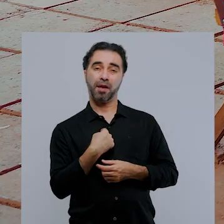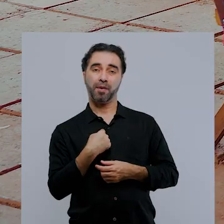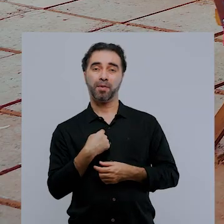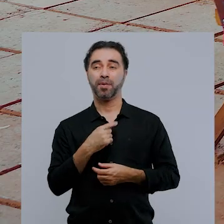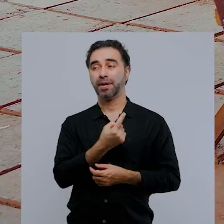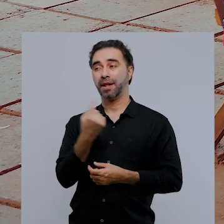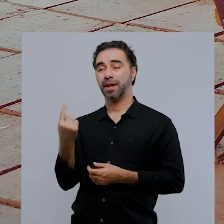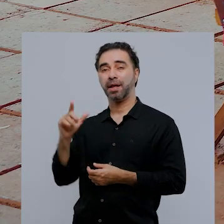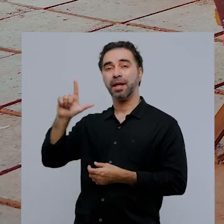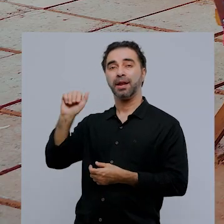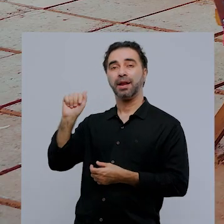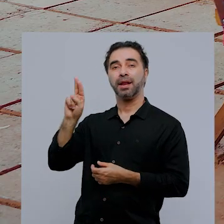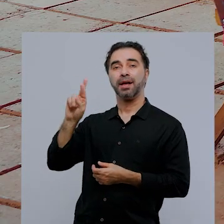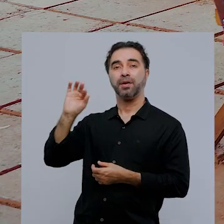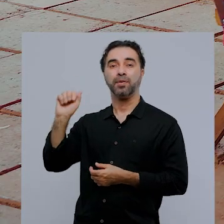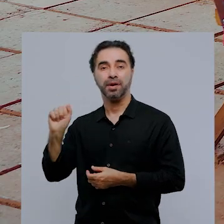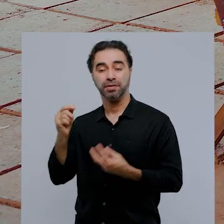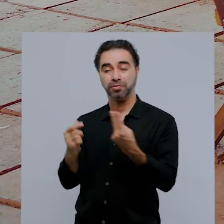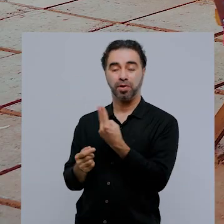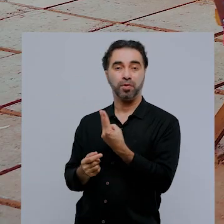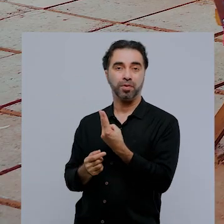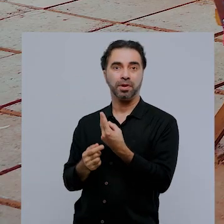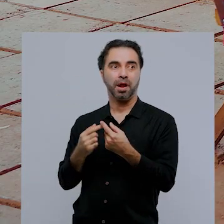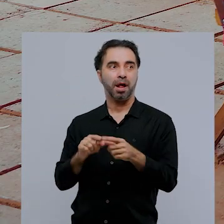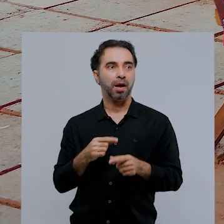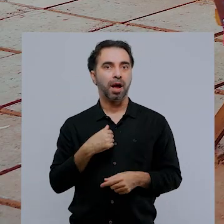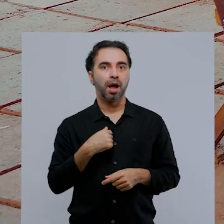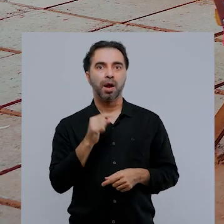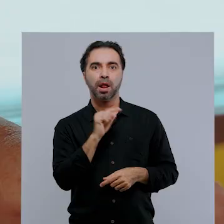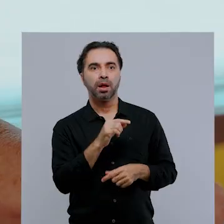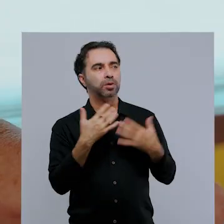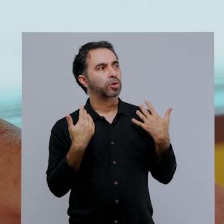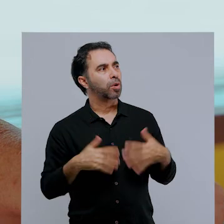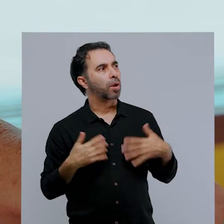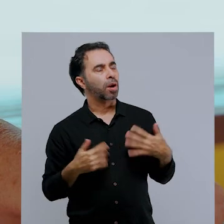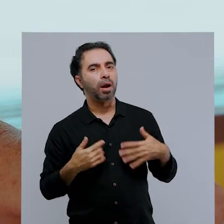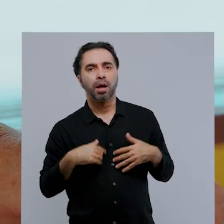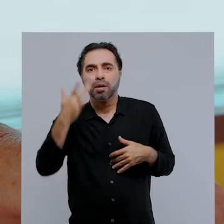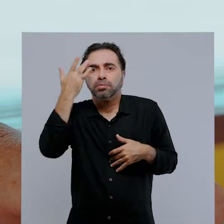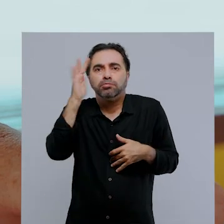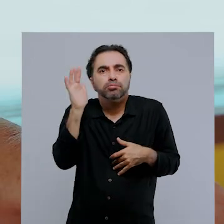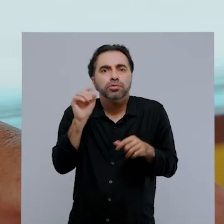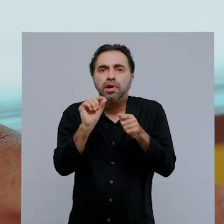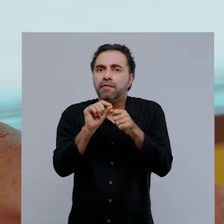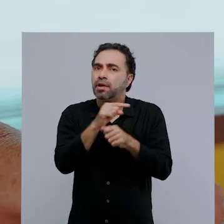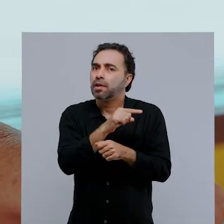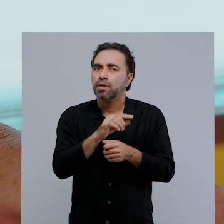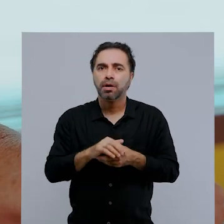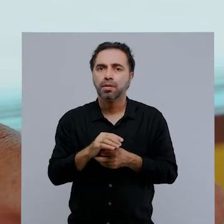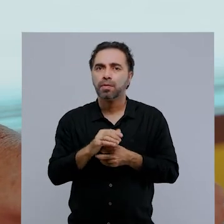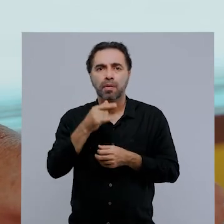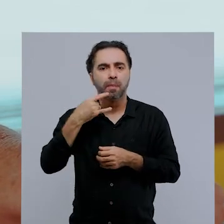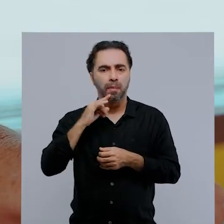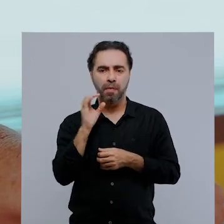que era mulher do fiscal também. Aí saiu, falei, dona Laura, eu não tenho nem noção de quentão,